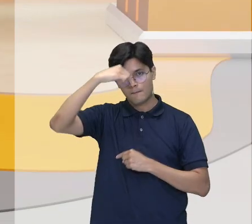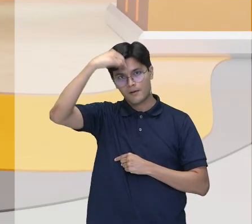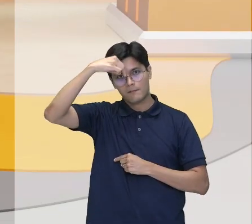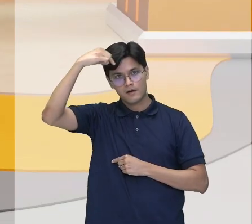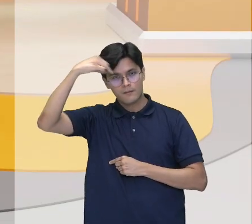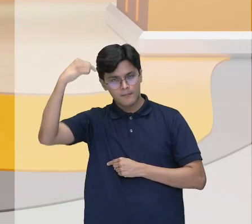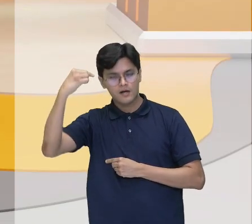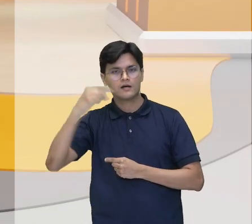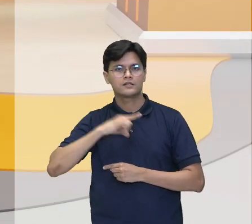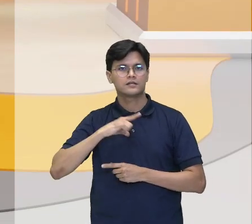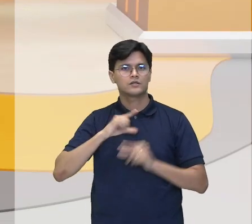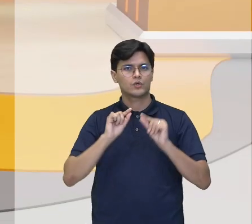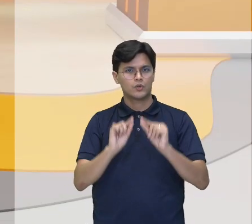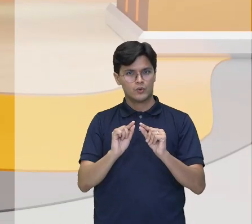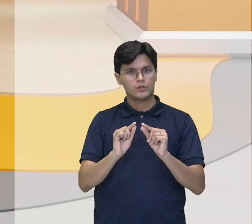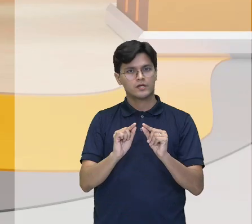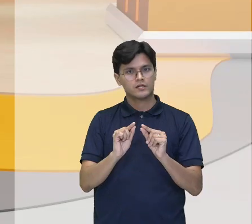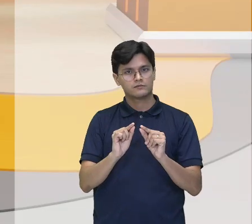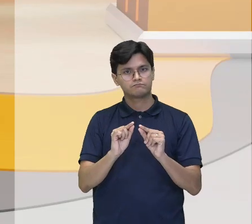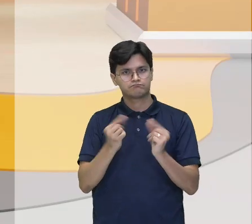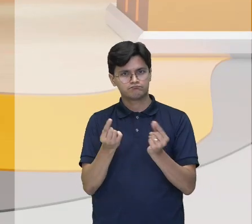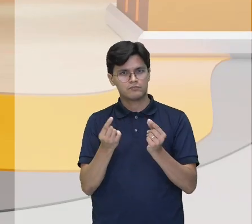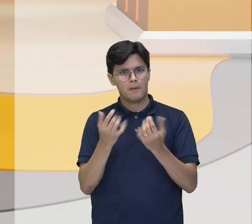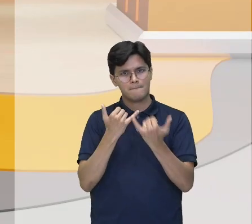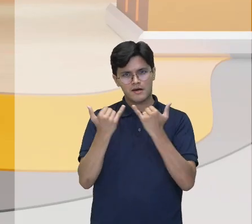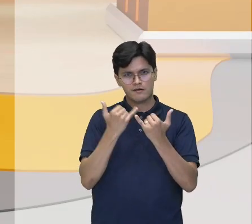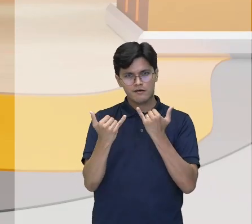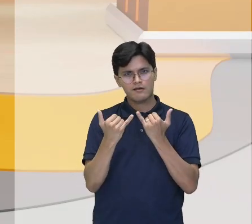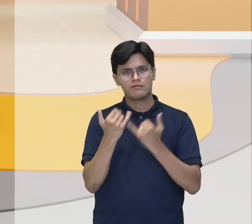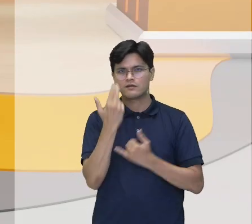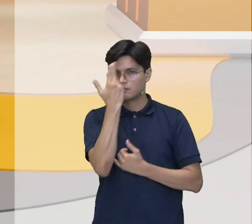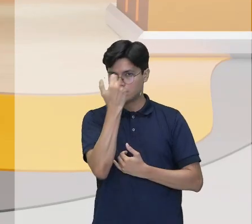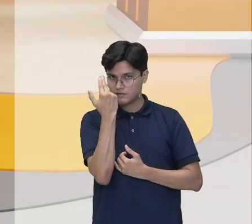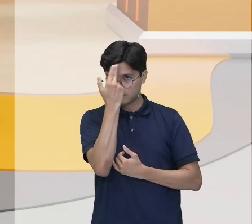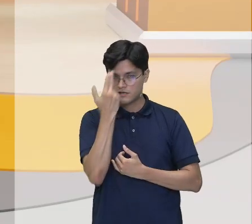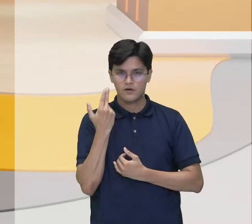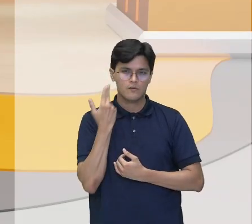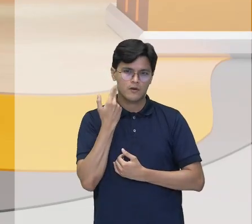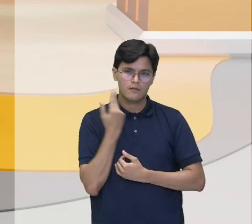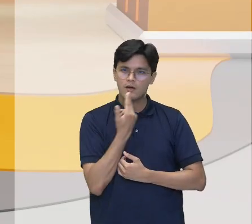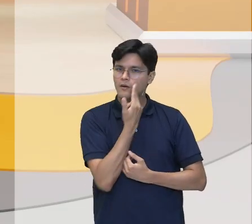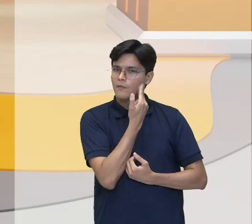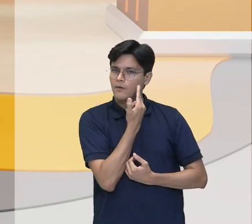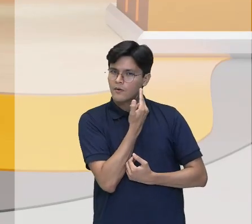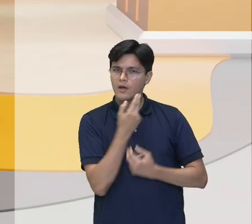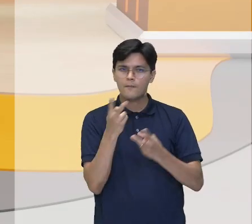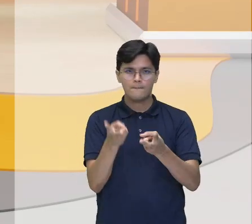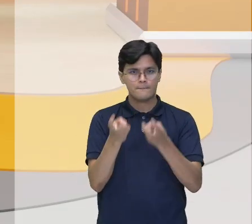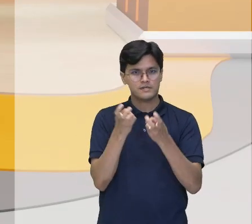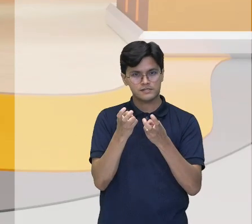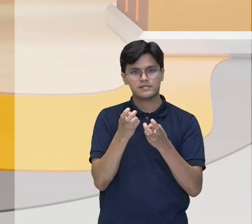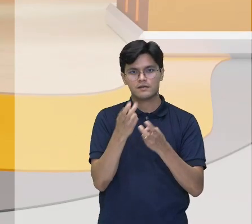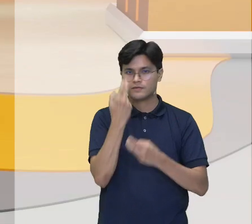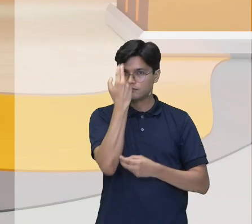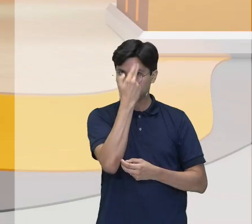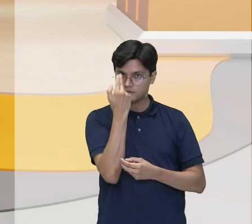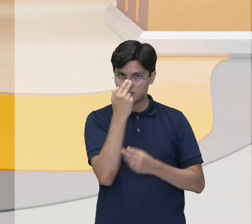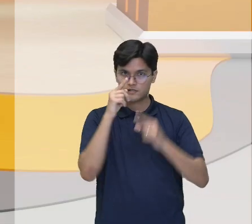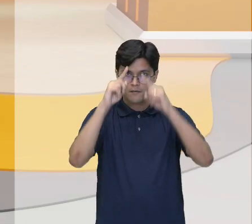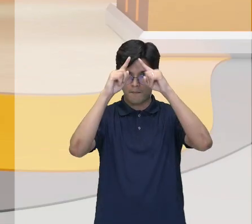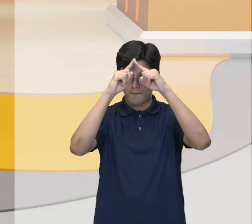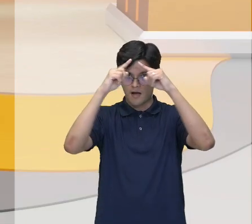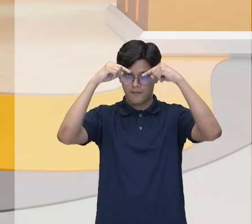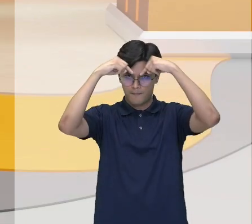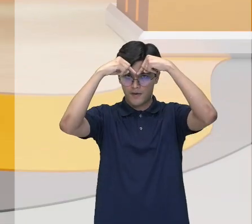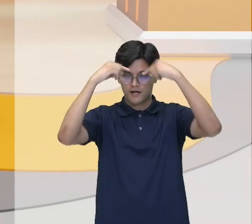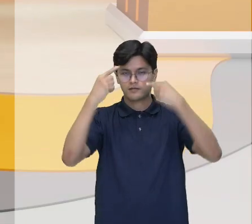uma proporção para fazer um desenho. Observem que na testa da terceira máscara, nós temos uma representação das